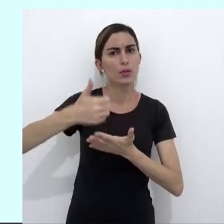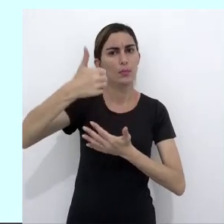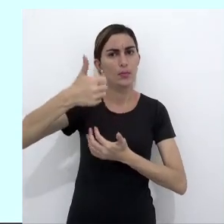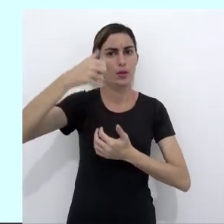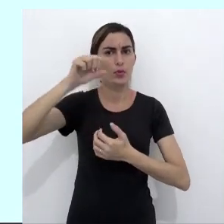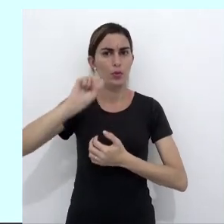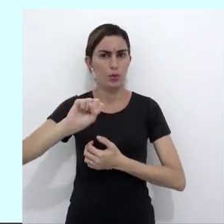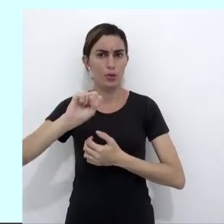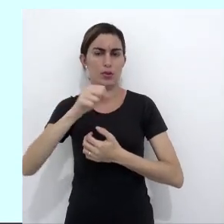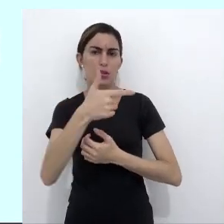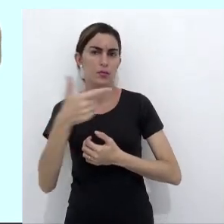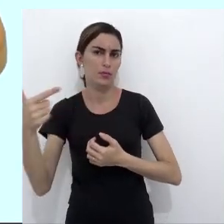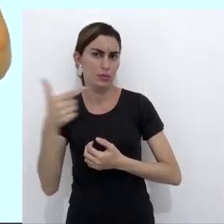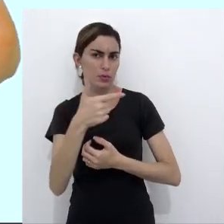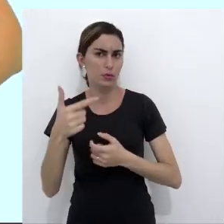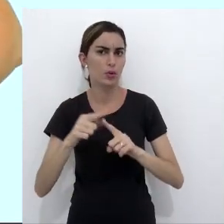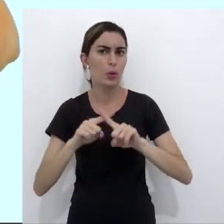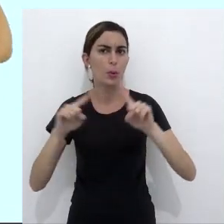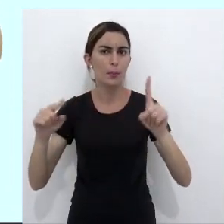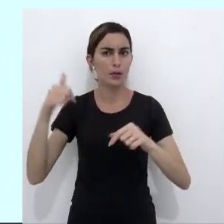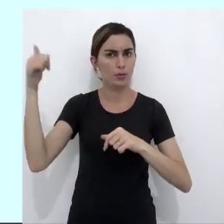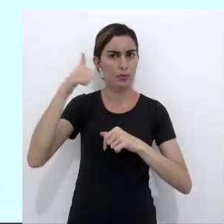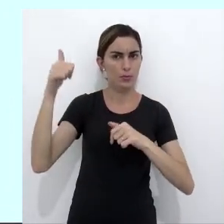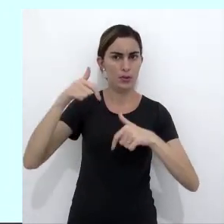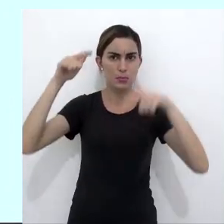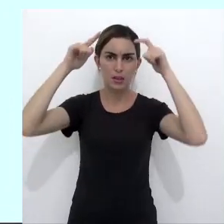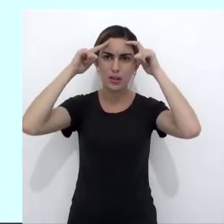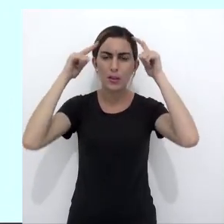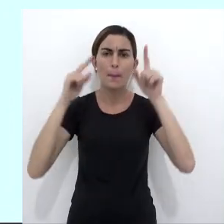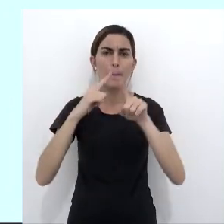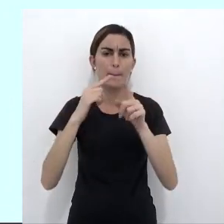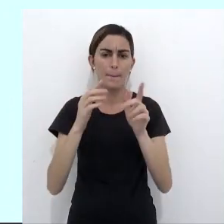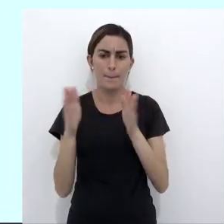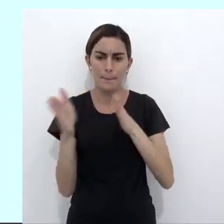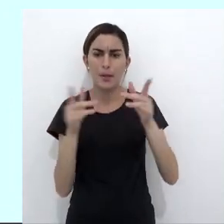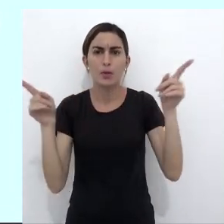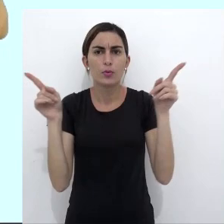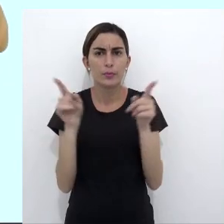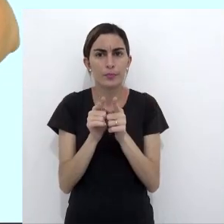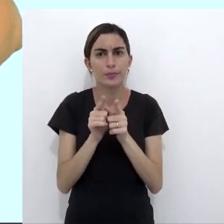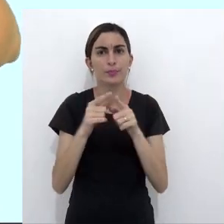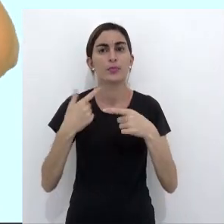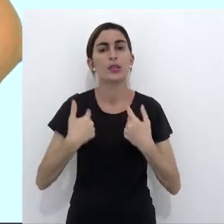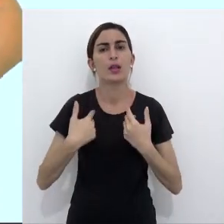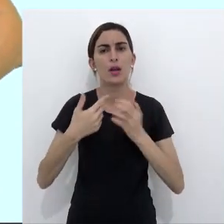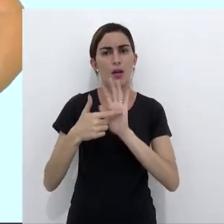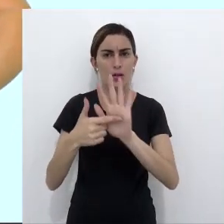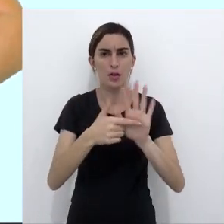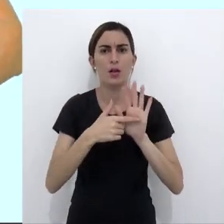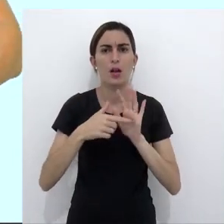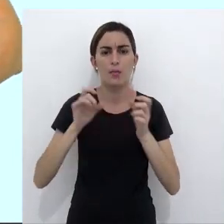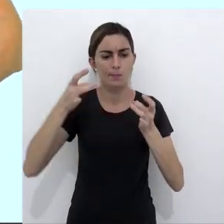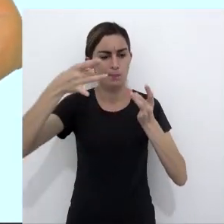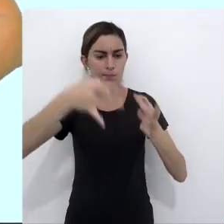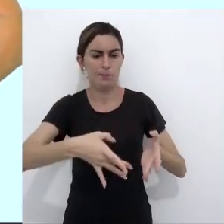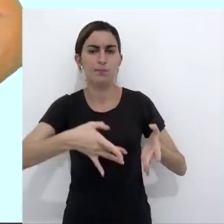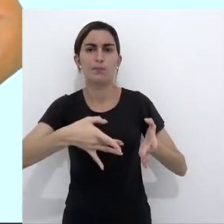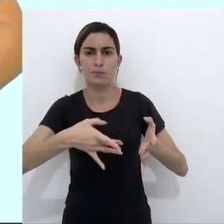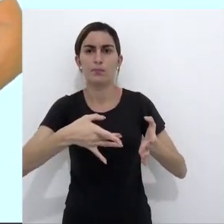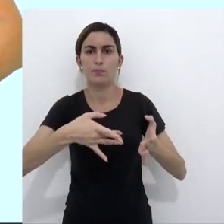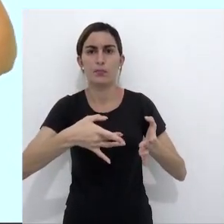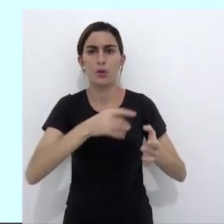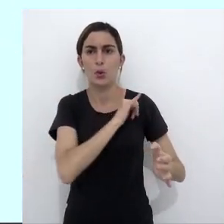em 1822, mas o primeiro reinado foi um período muito curto, diante da abdicação do